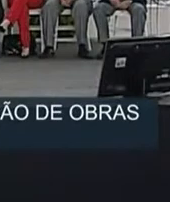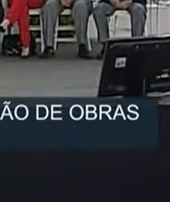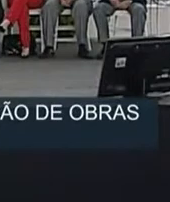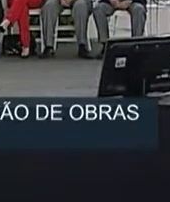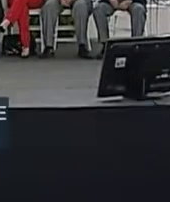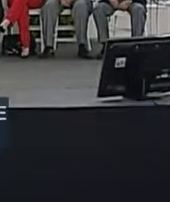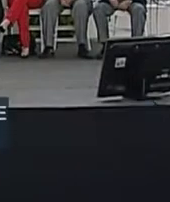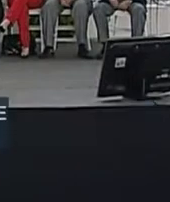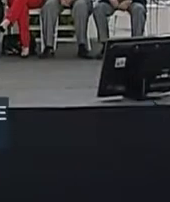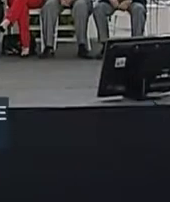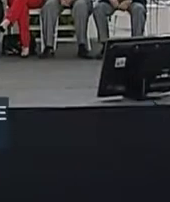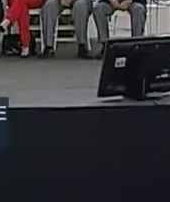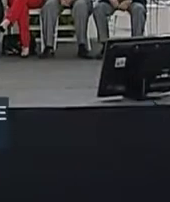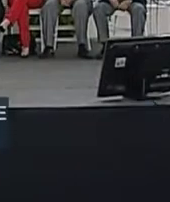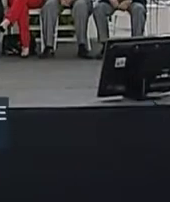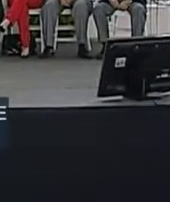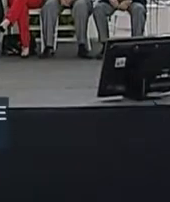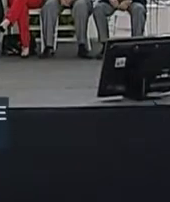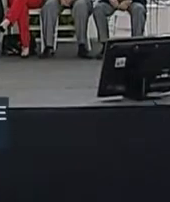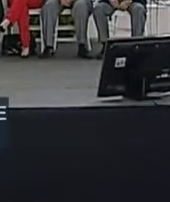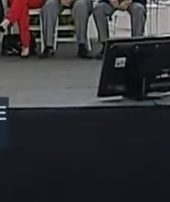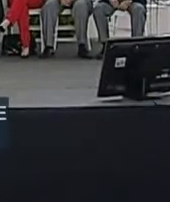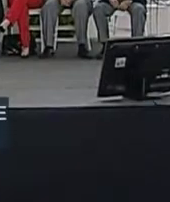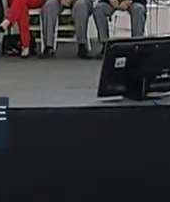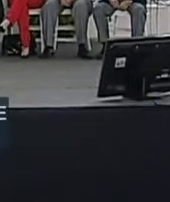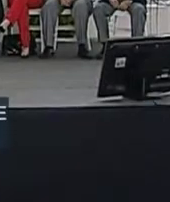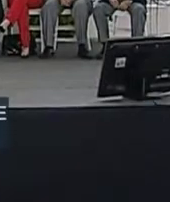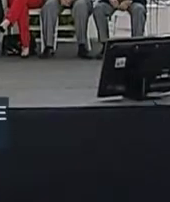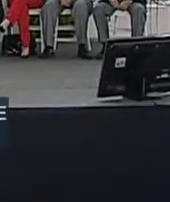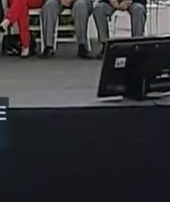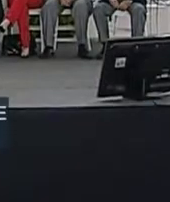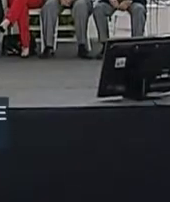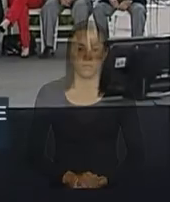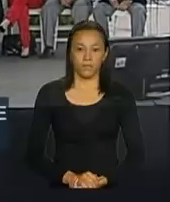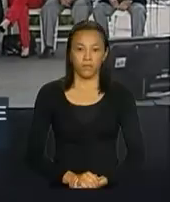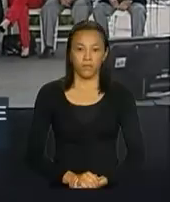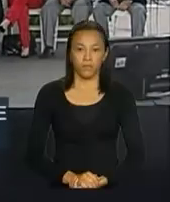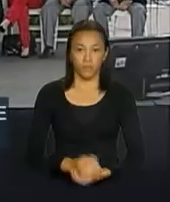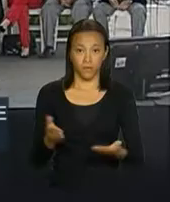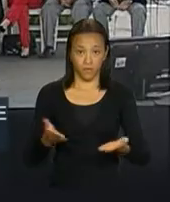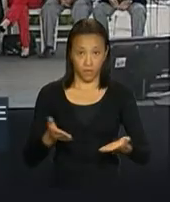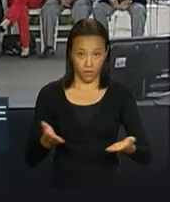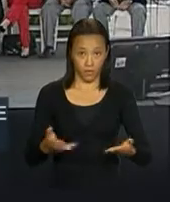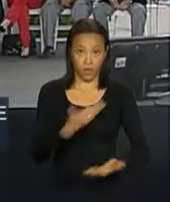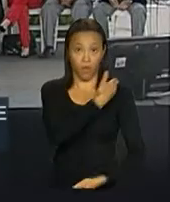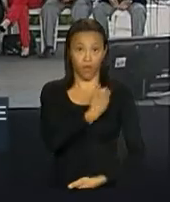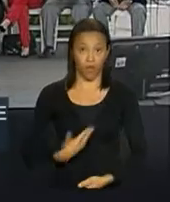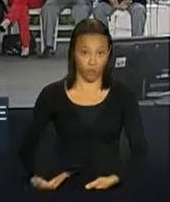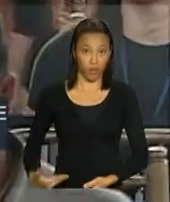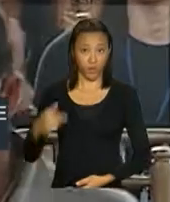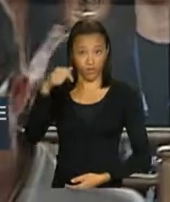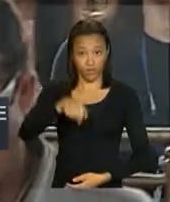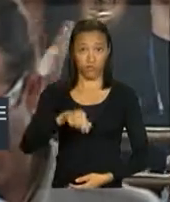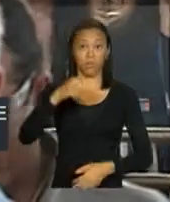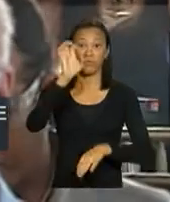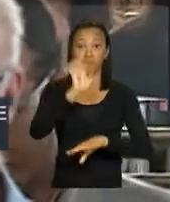Fará uso da palavra a senhora Rosiana Sarney, governadora do Maranhão.